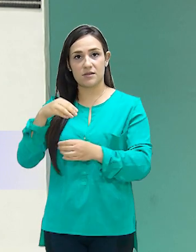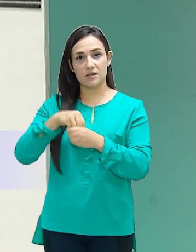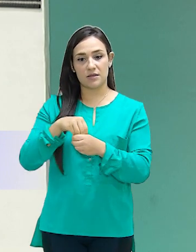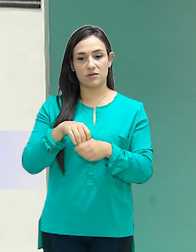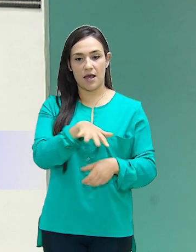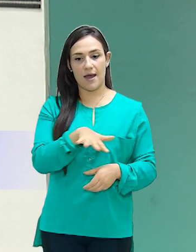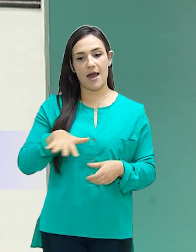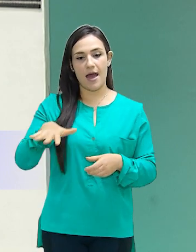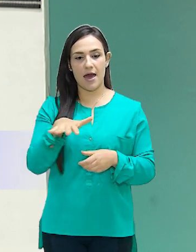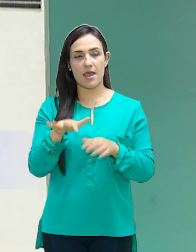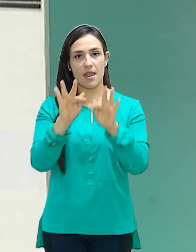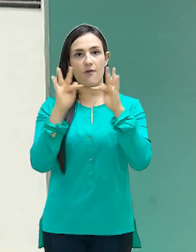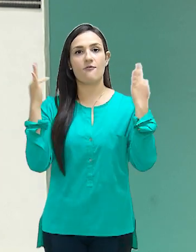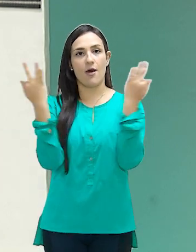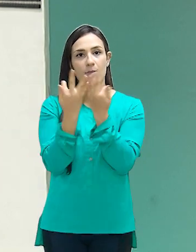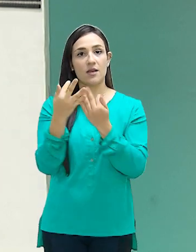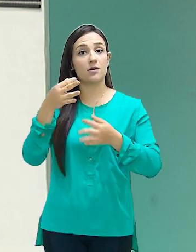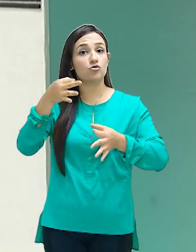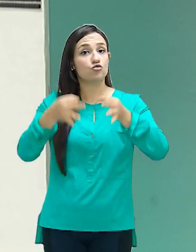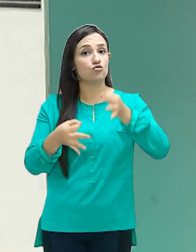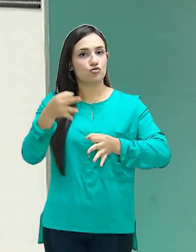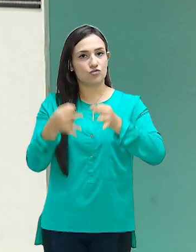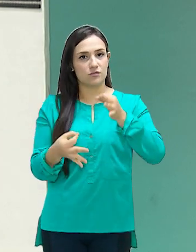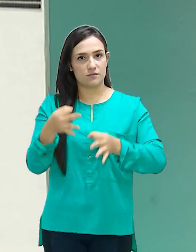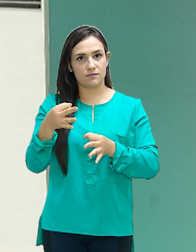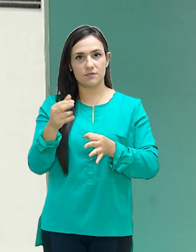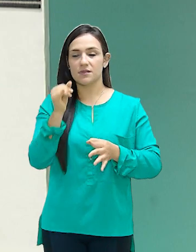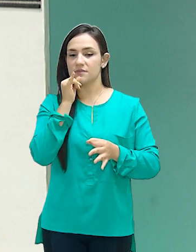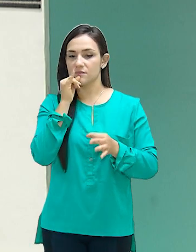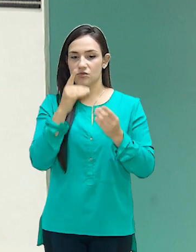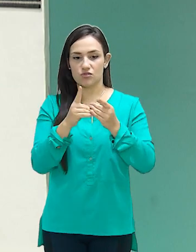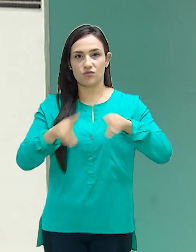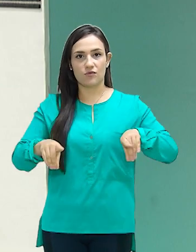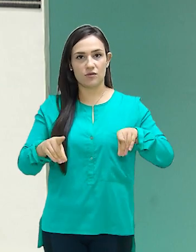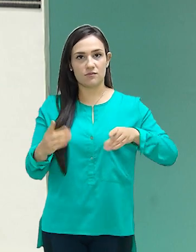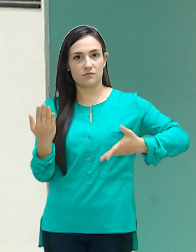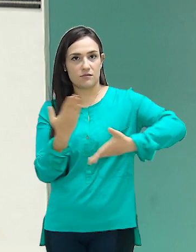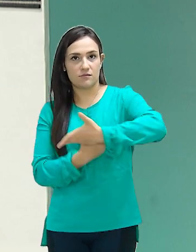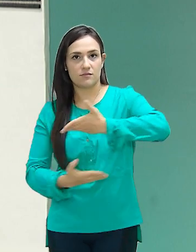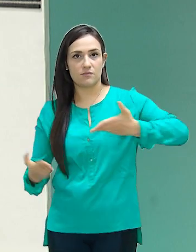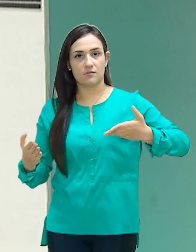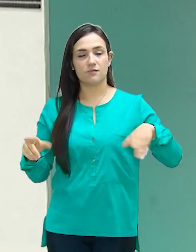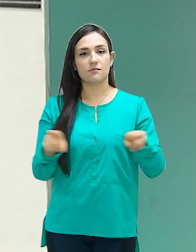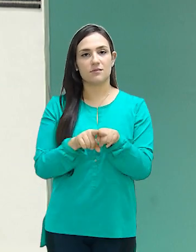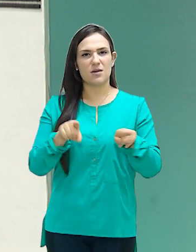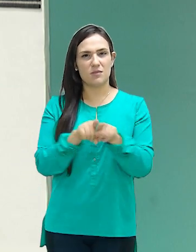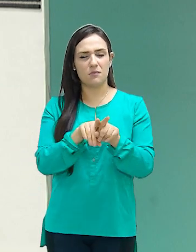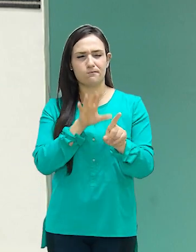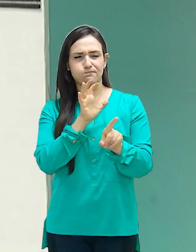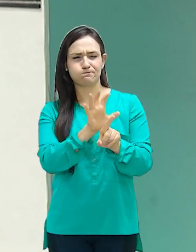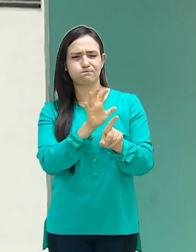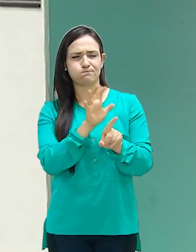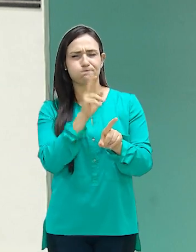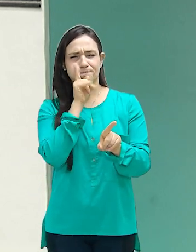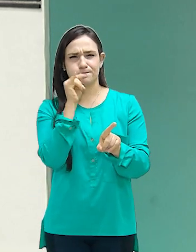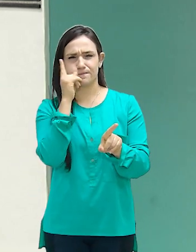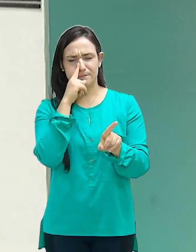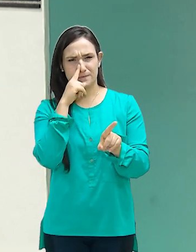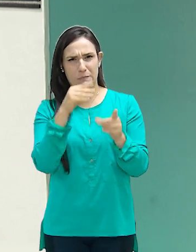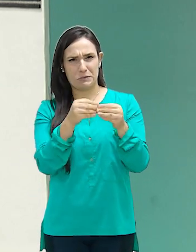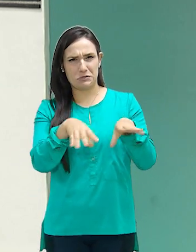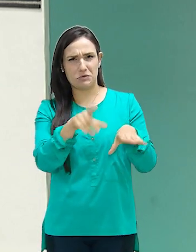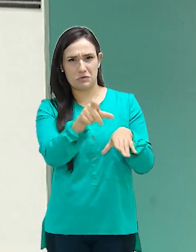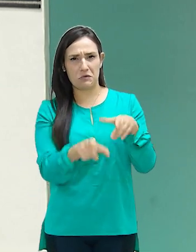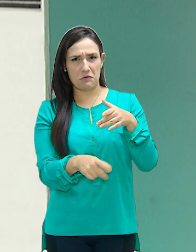família. Por exemplo, o divórcio colaborativo, a síndrome da alienação parental, entre outras práticas jurídicas da